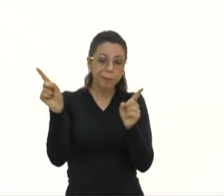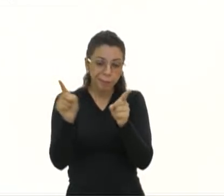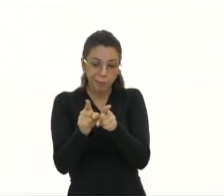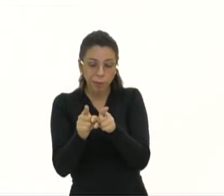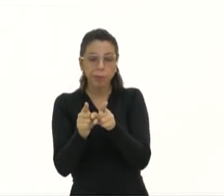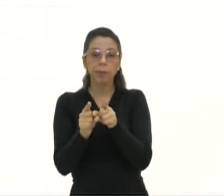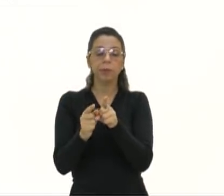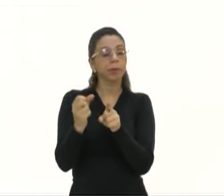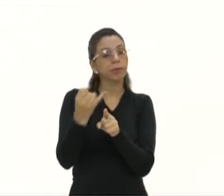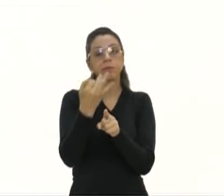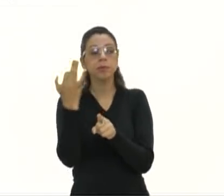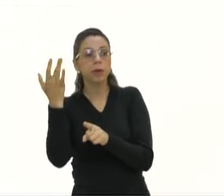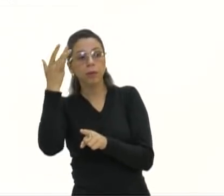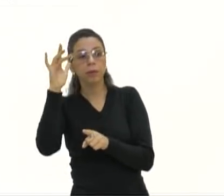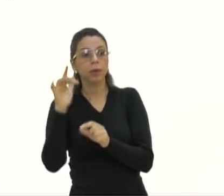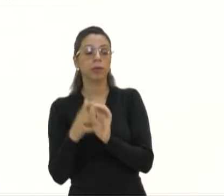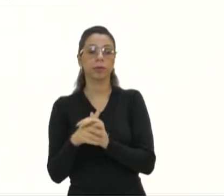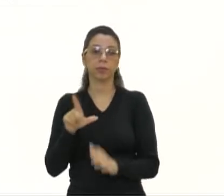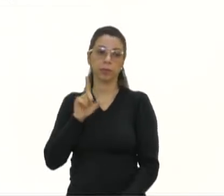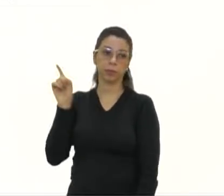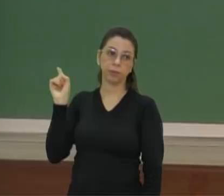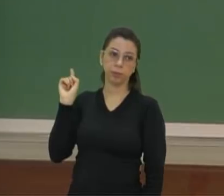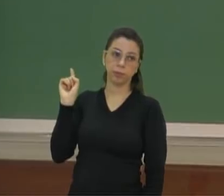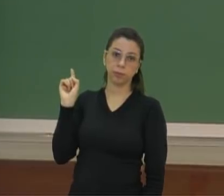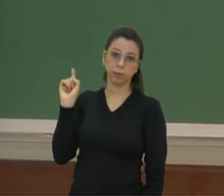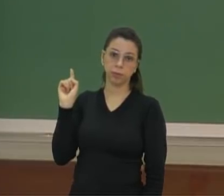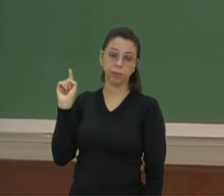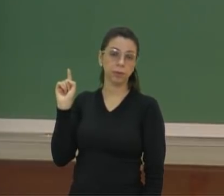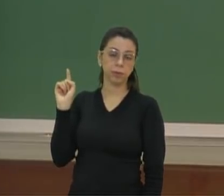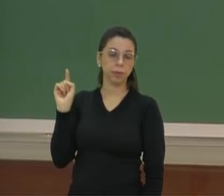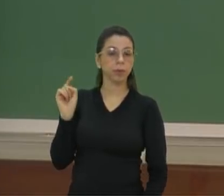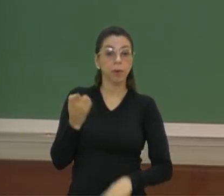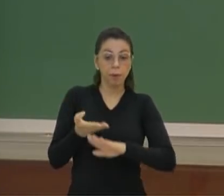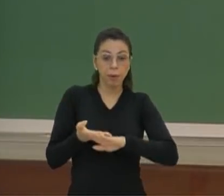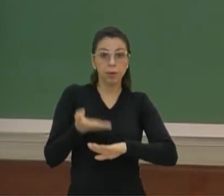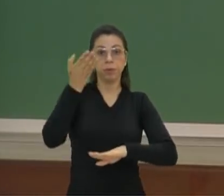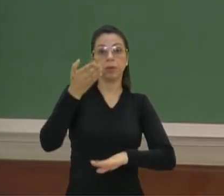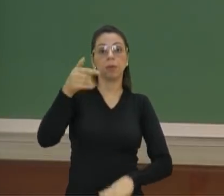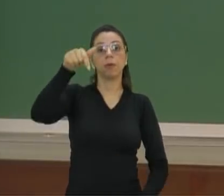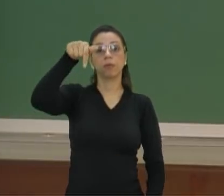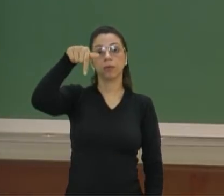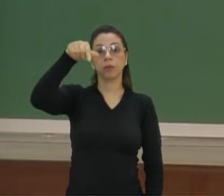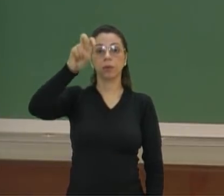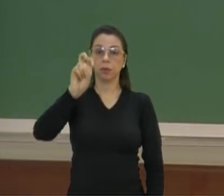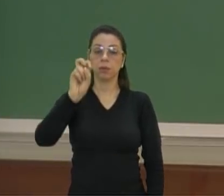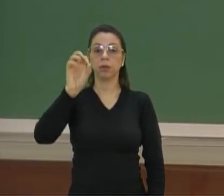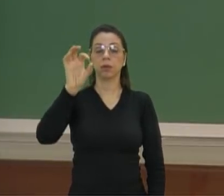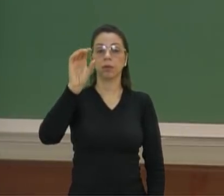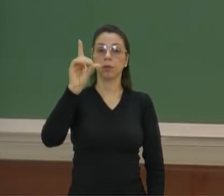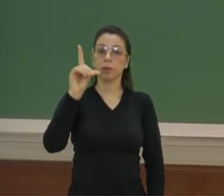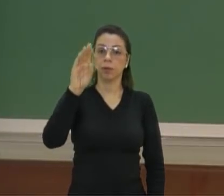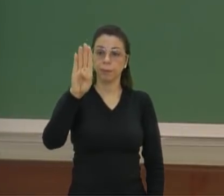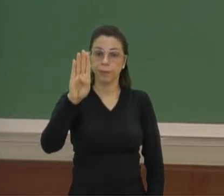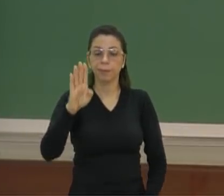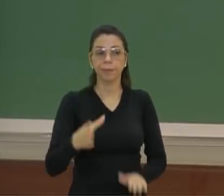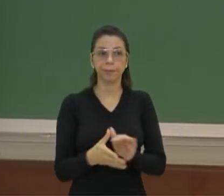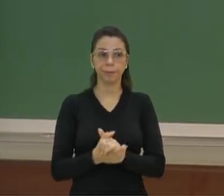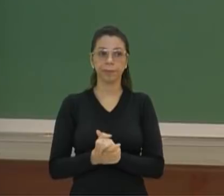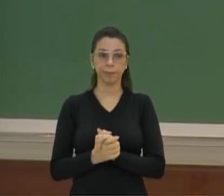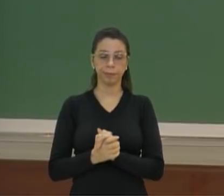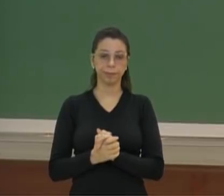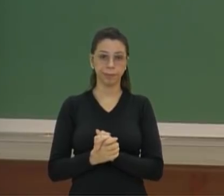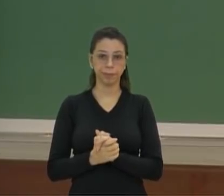quais vocês colocaram, eu coloquei todas aquelas acima de 75 decibéis. Então, do